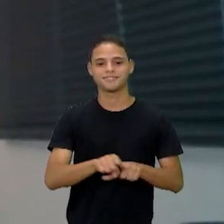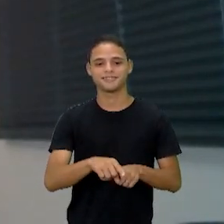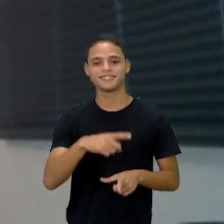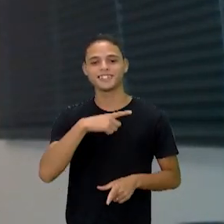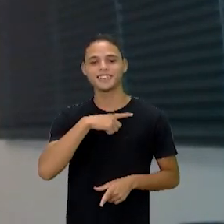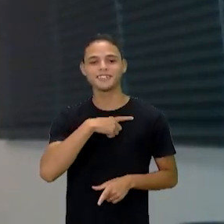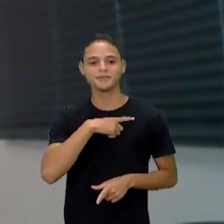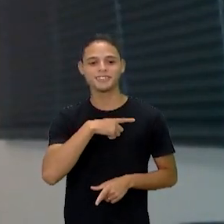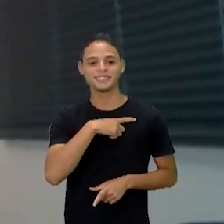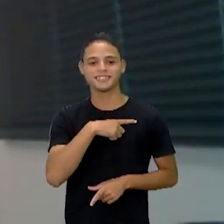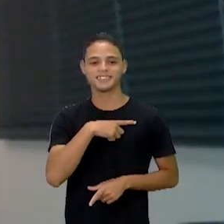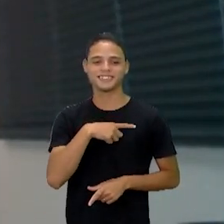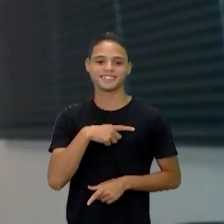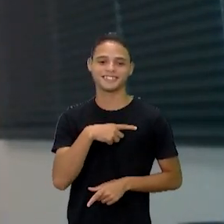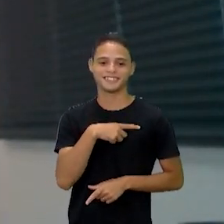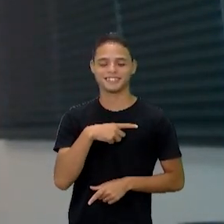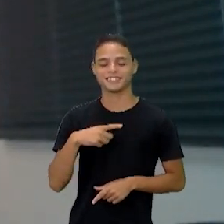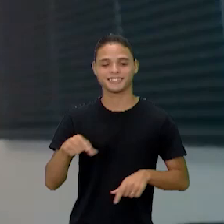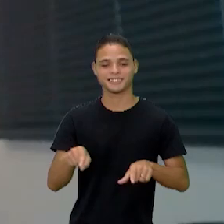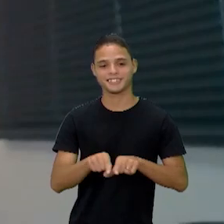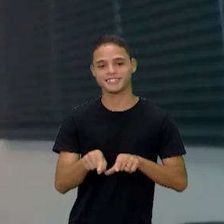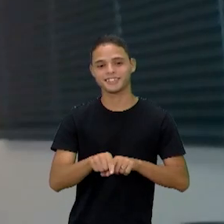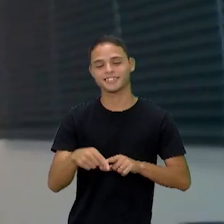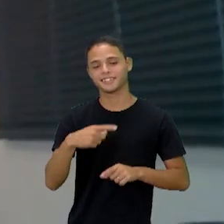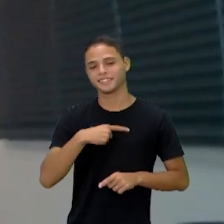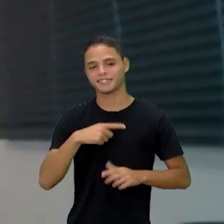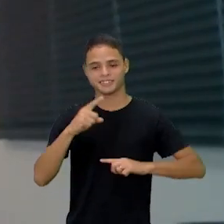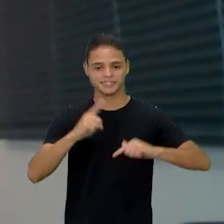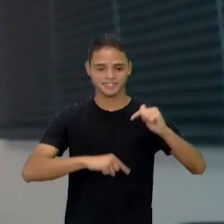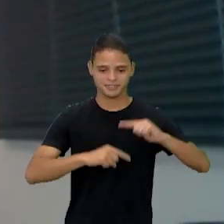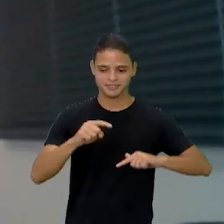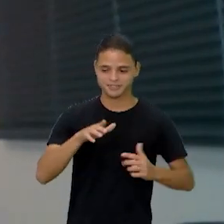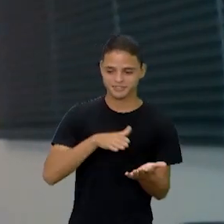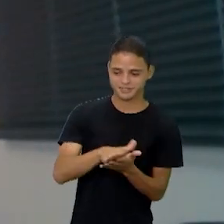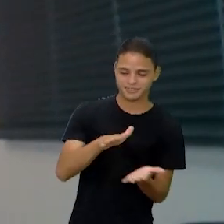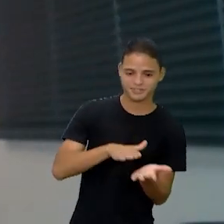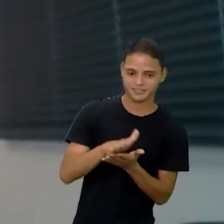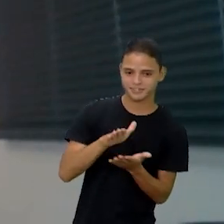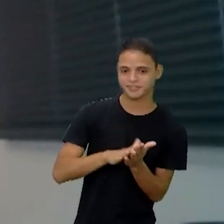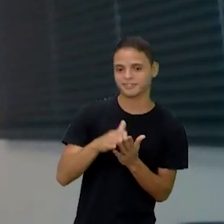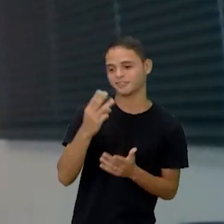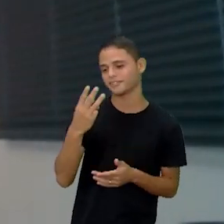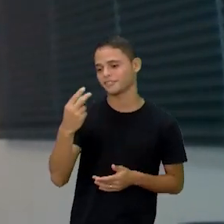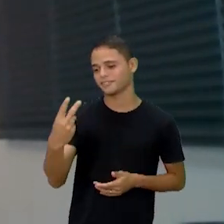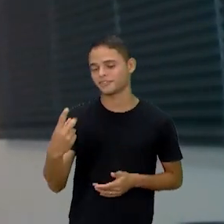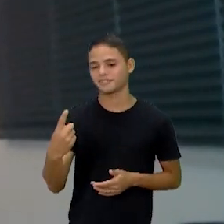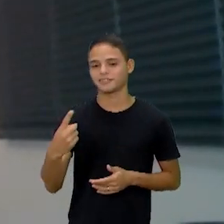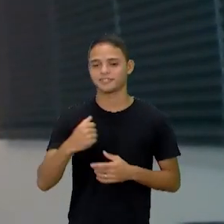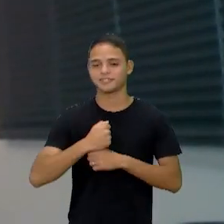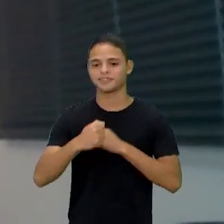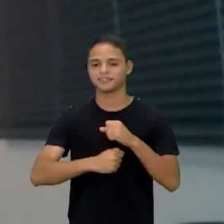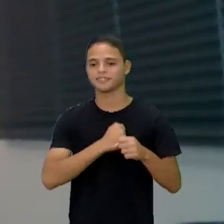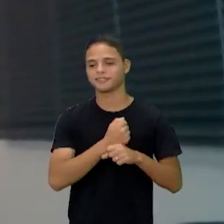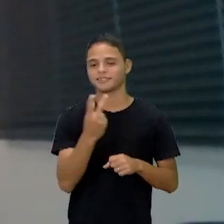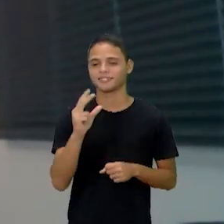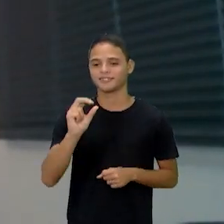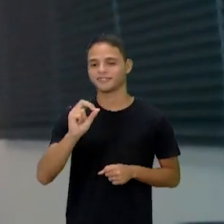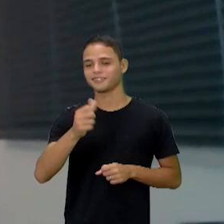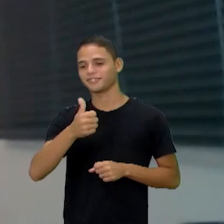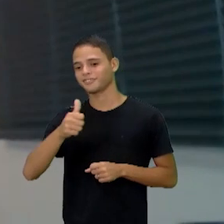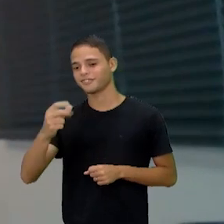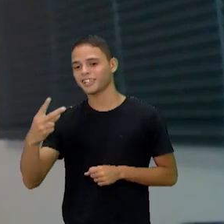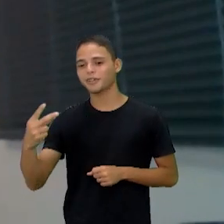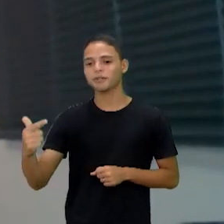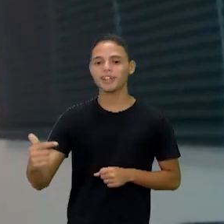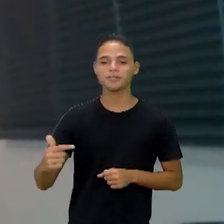nosso objetivo aí. Inclusive, a gente tem material publicado, né? A Resolução 81 de 2012, foi feita quando eu trabalhava